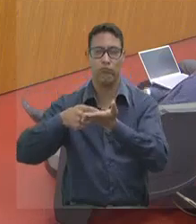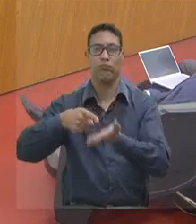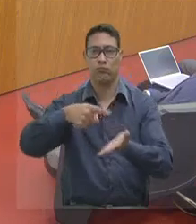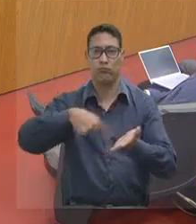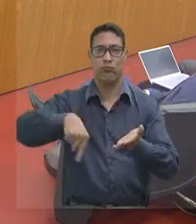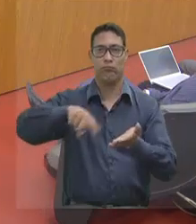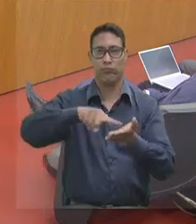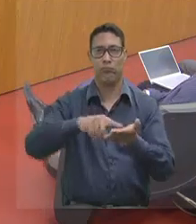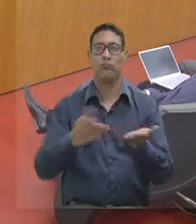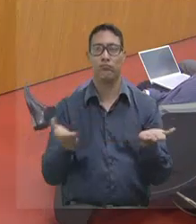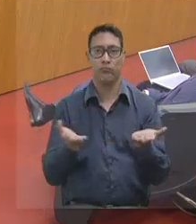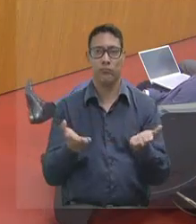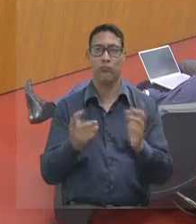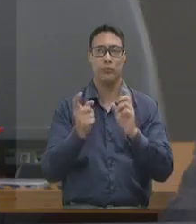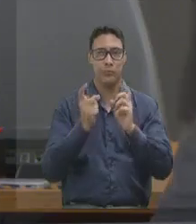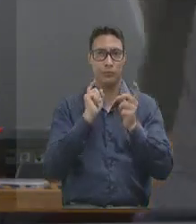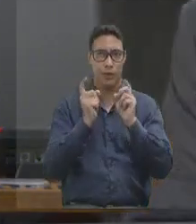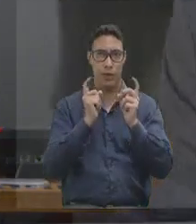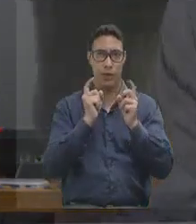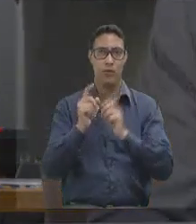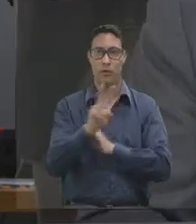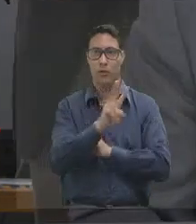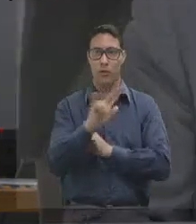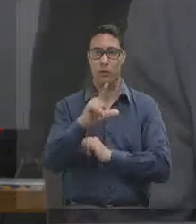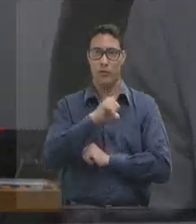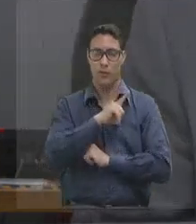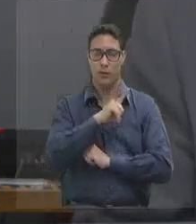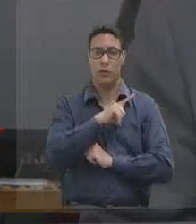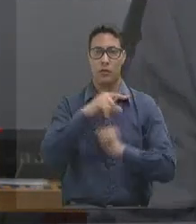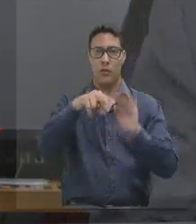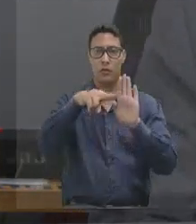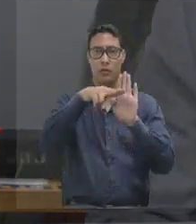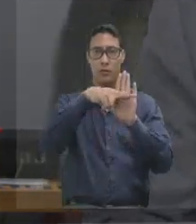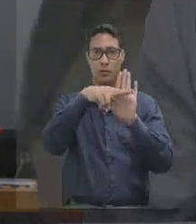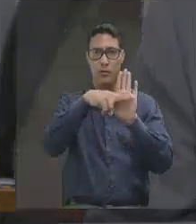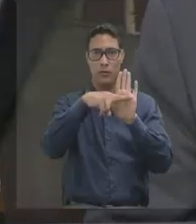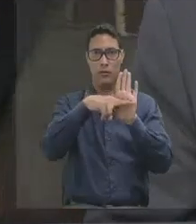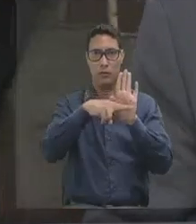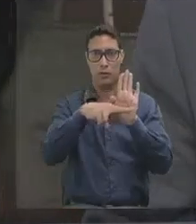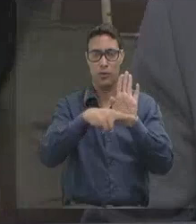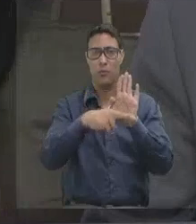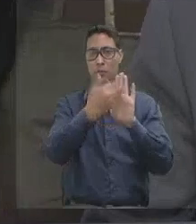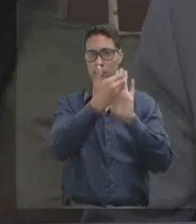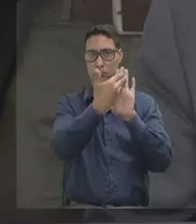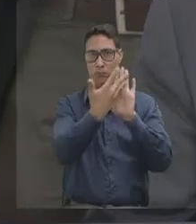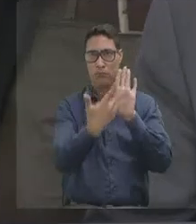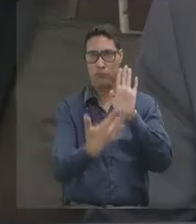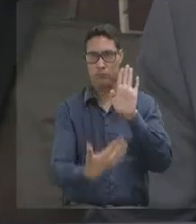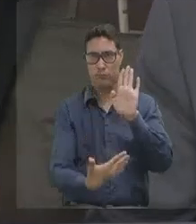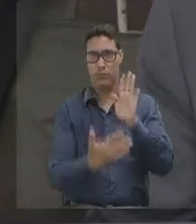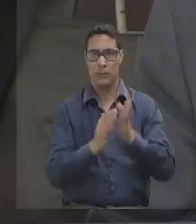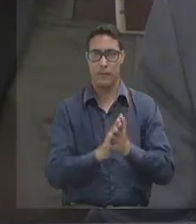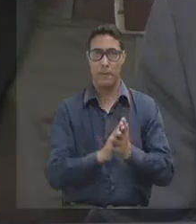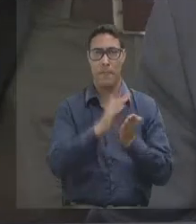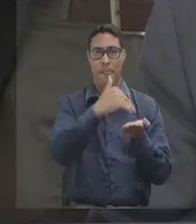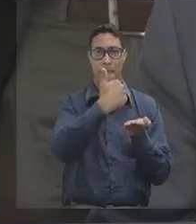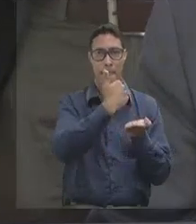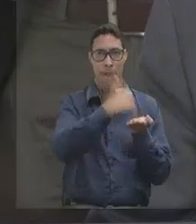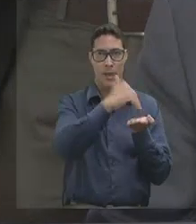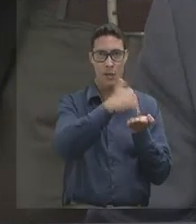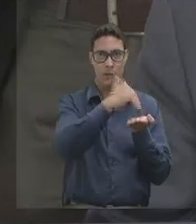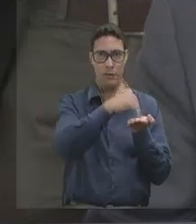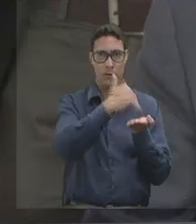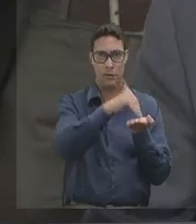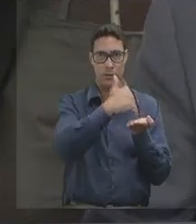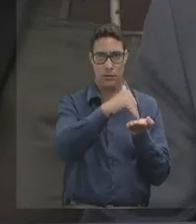os atos dessa reunião obterão os seguintes normas e procedimentos a secretária